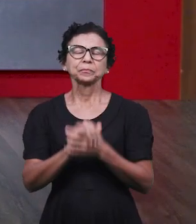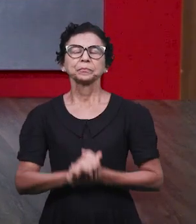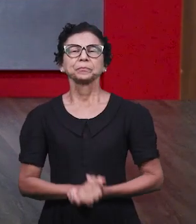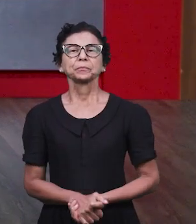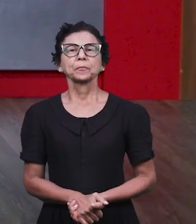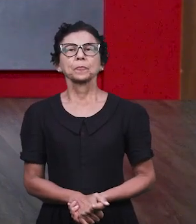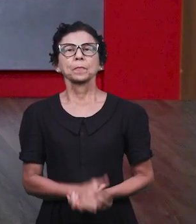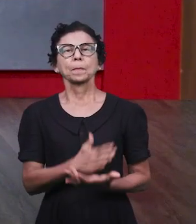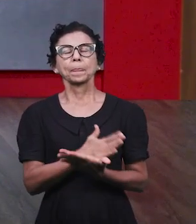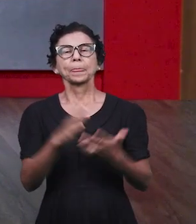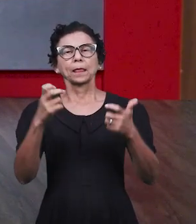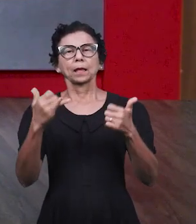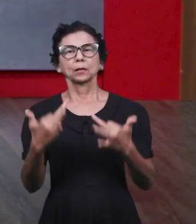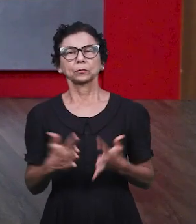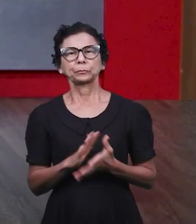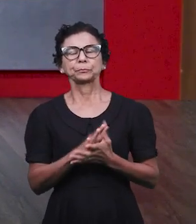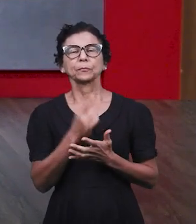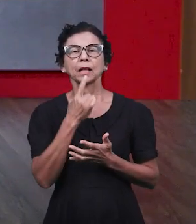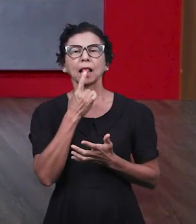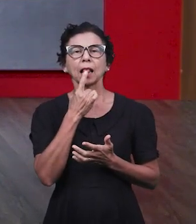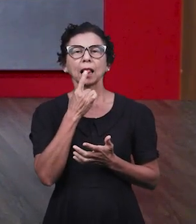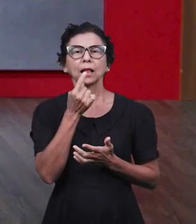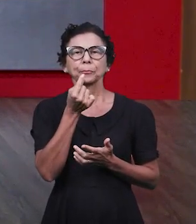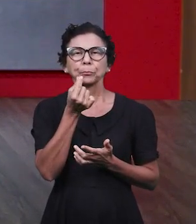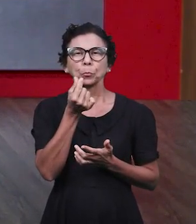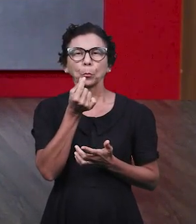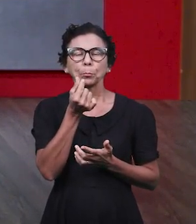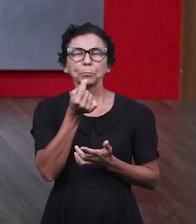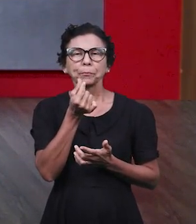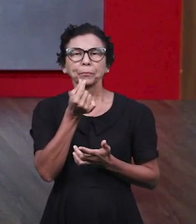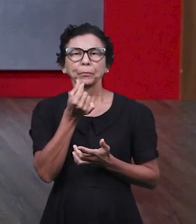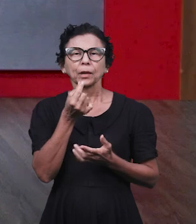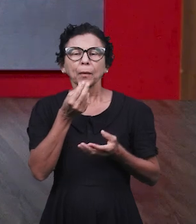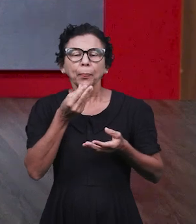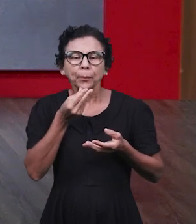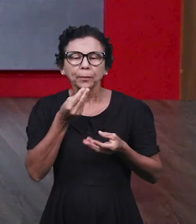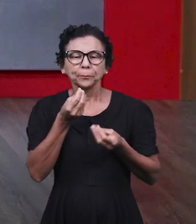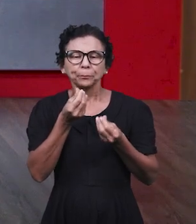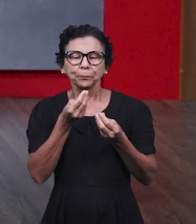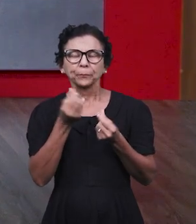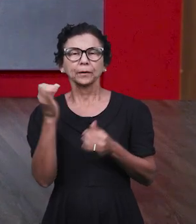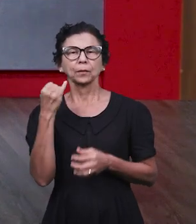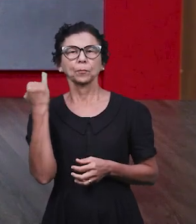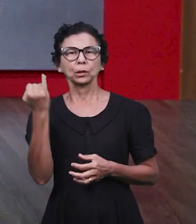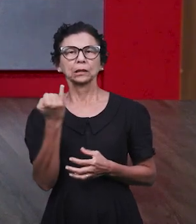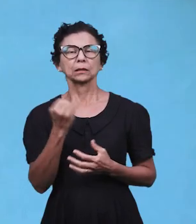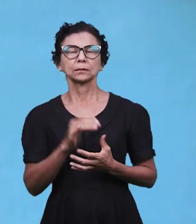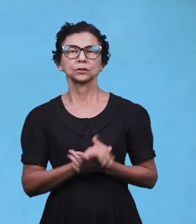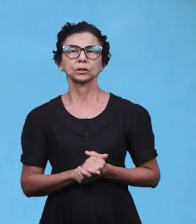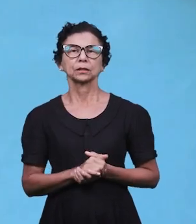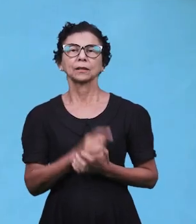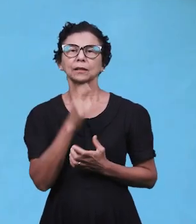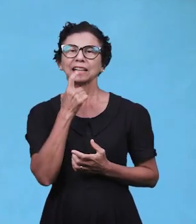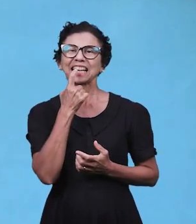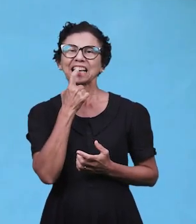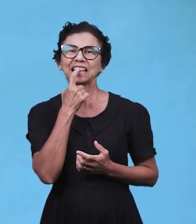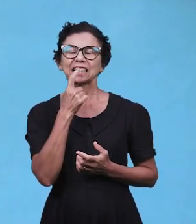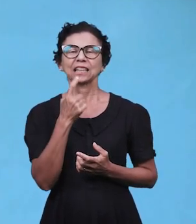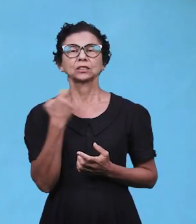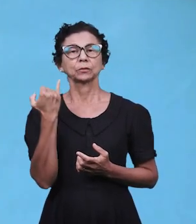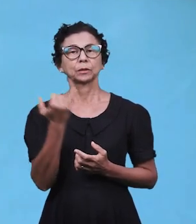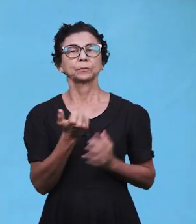gente começou falando que a saliva é importante, né? O dente também é muito importante,